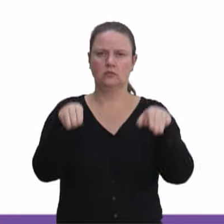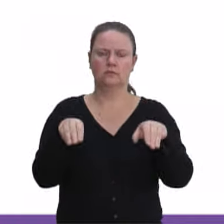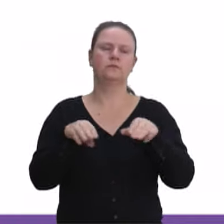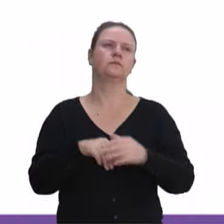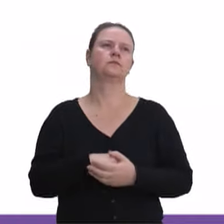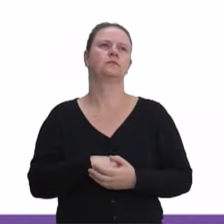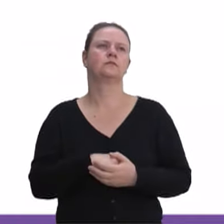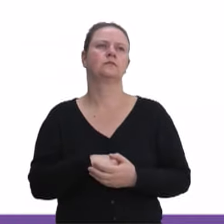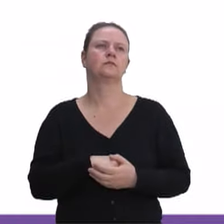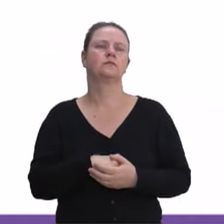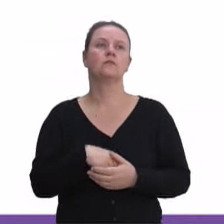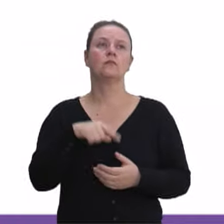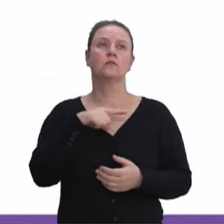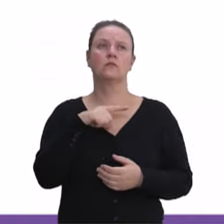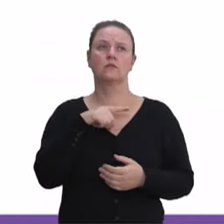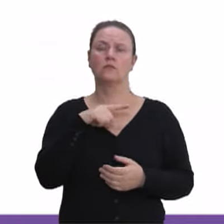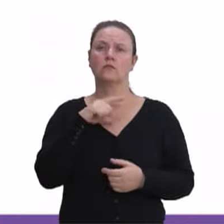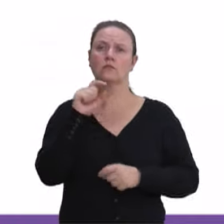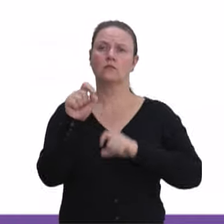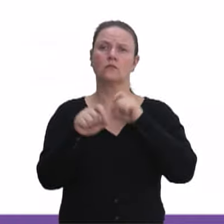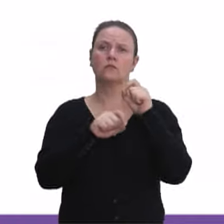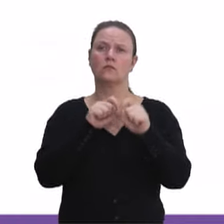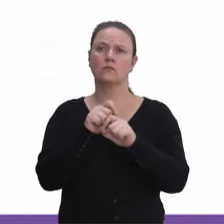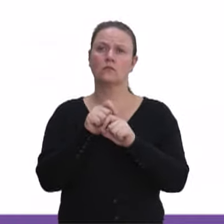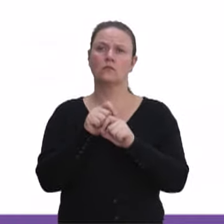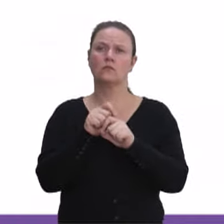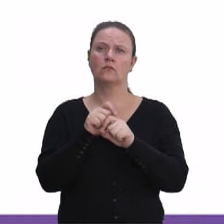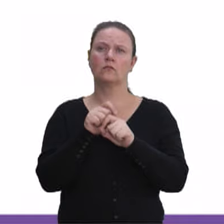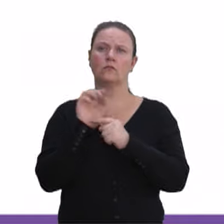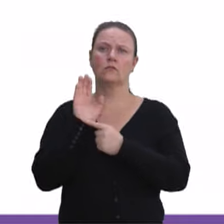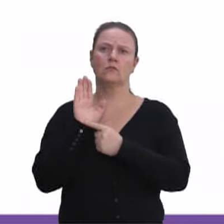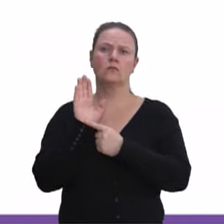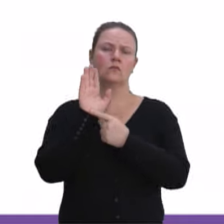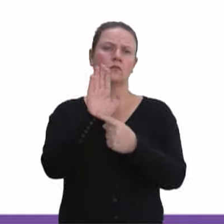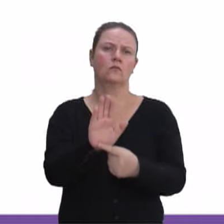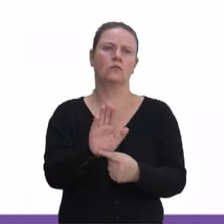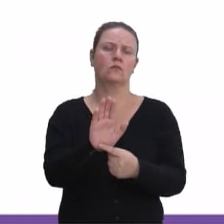1 e faz com semi-eixo positivo,